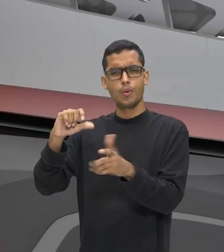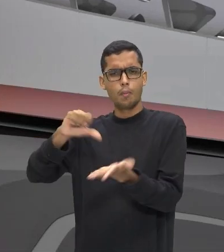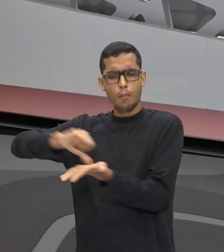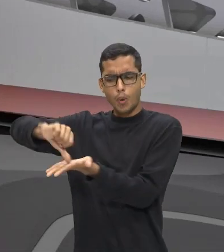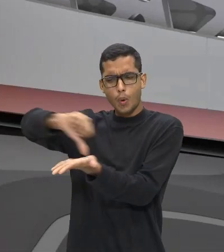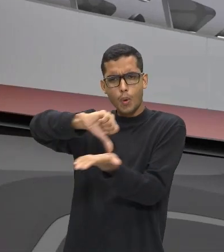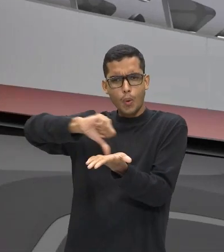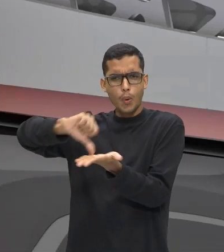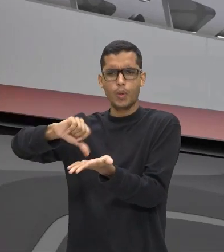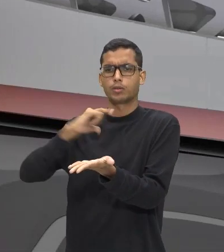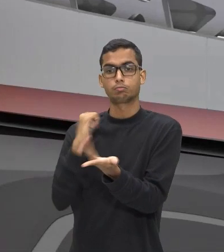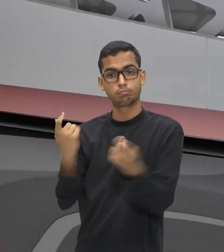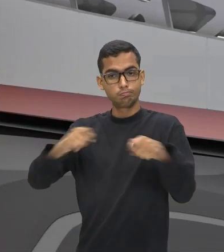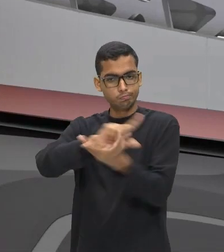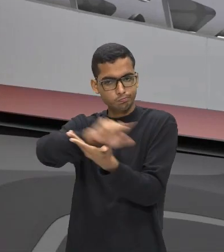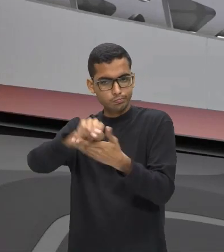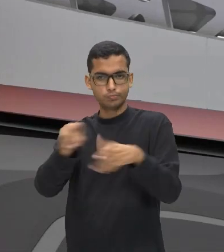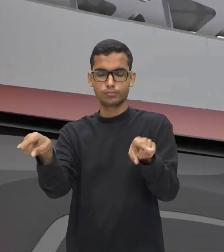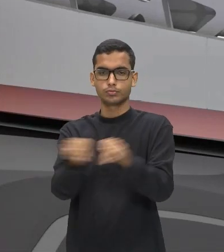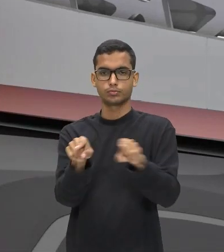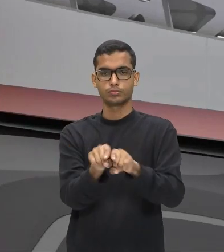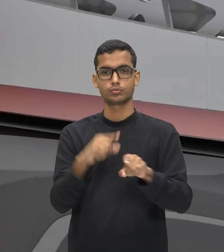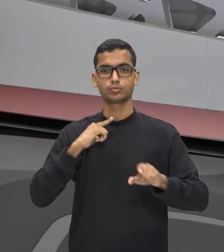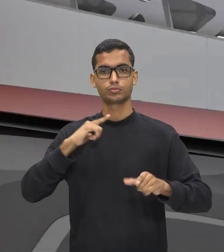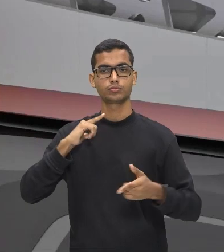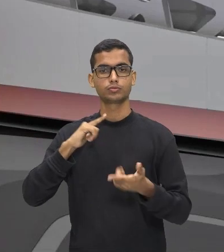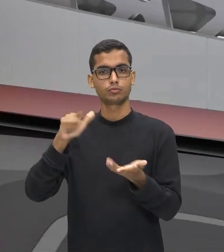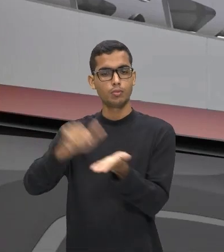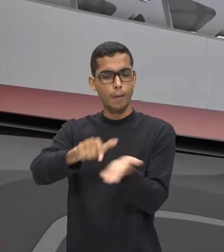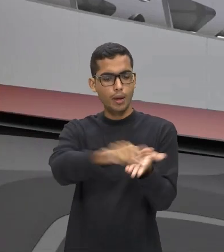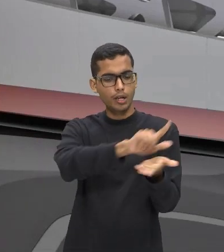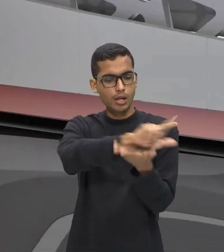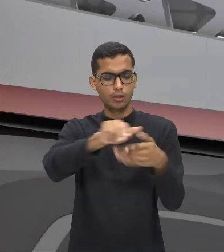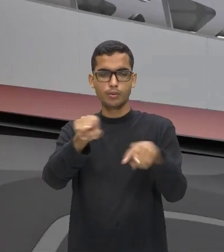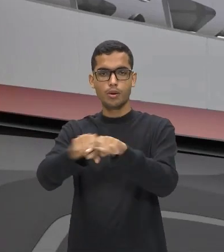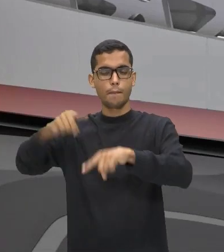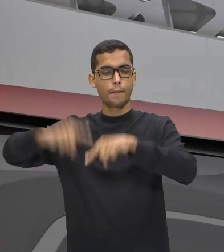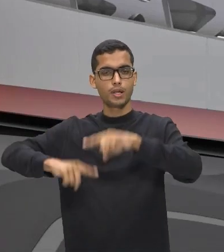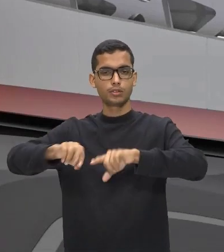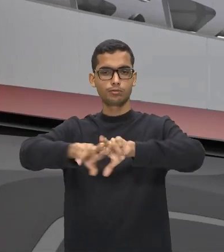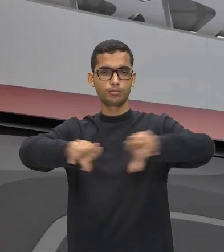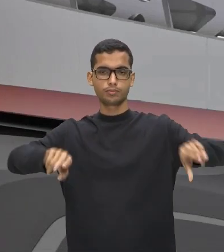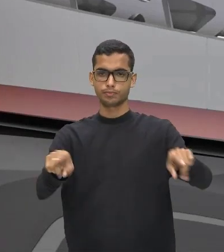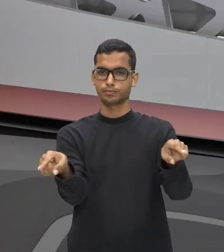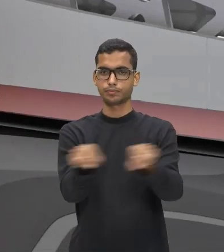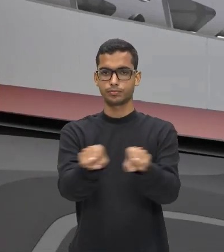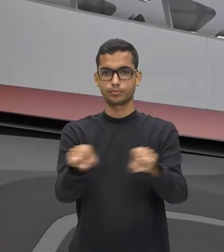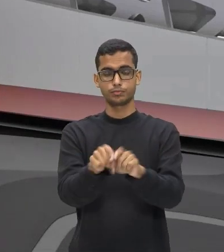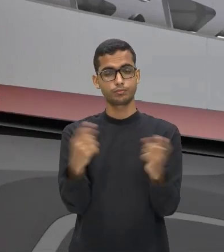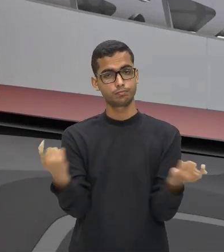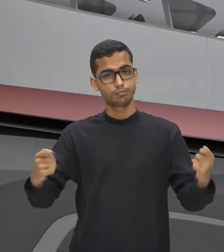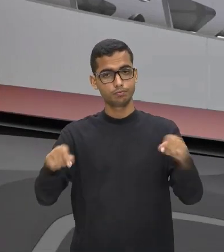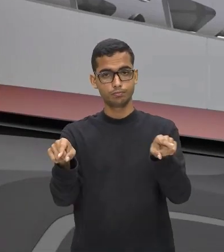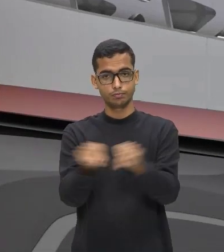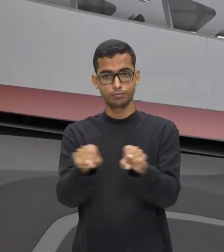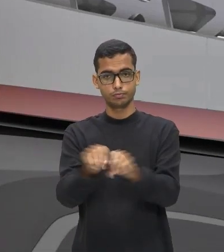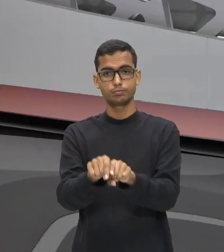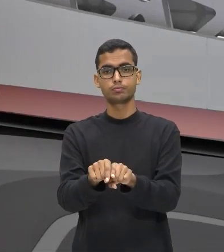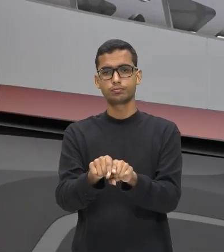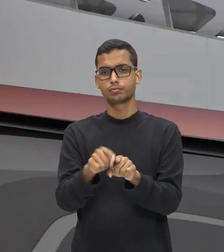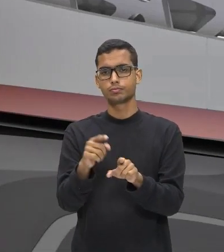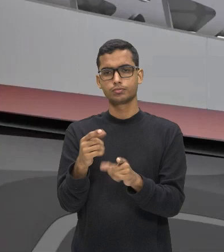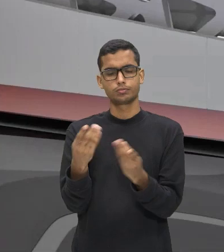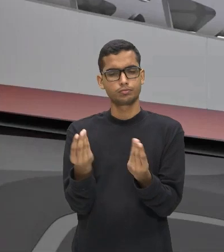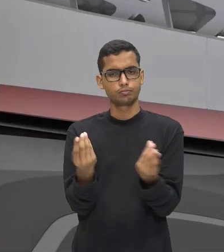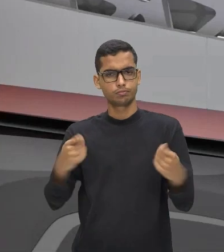diversas formas, em diferentes papéis, em diferentes materiais e também ele pode ser feito de diversas formas. Ou